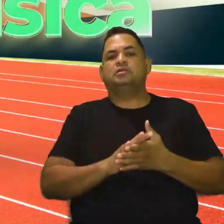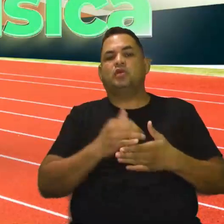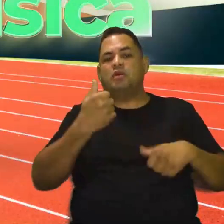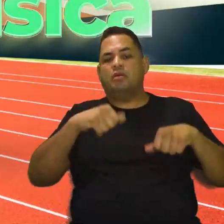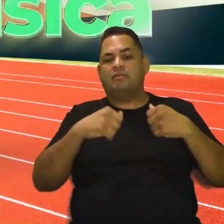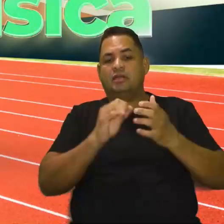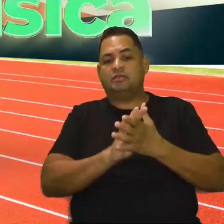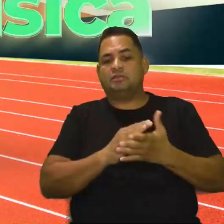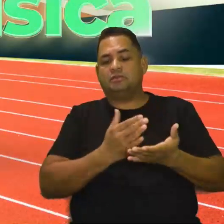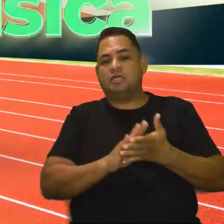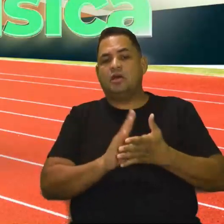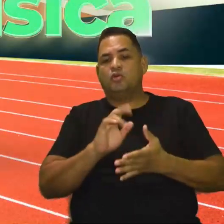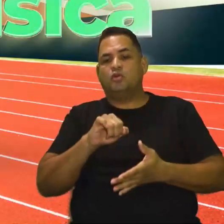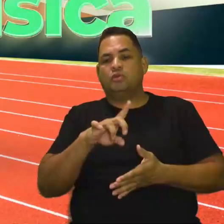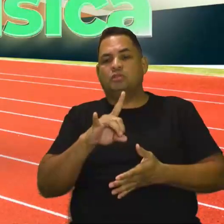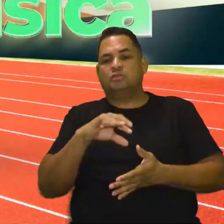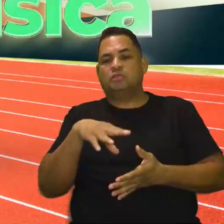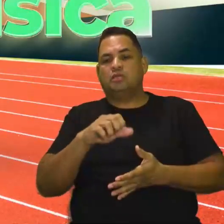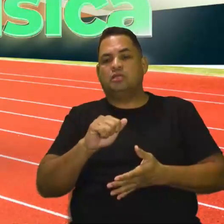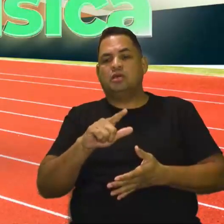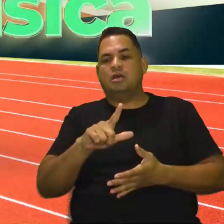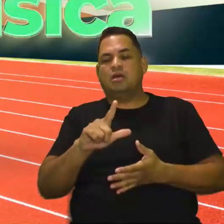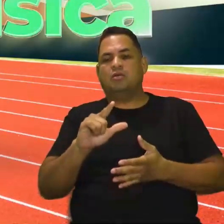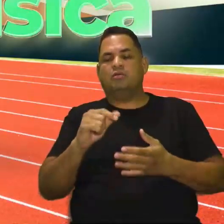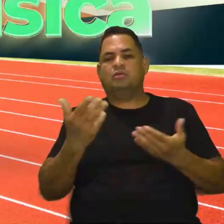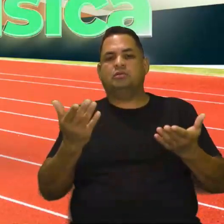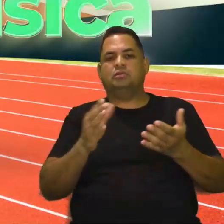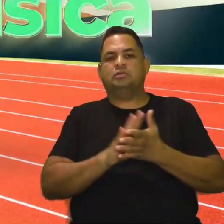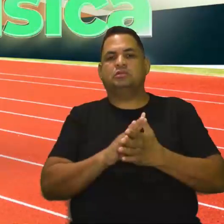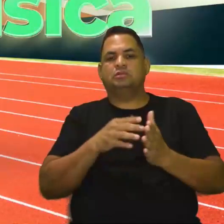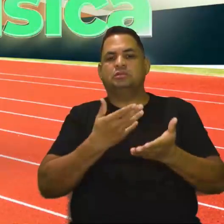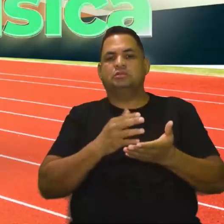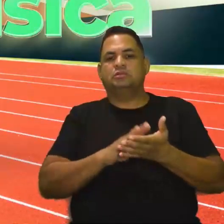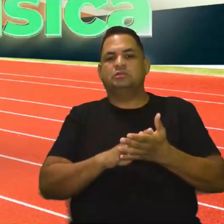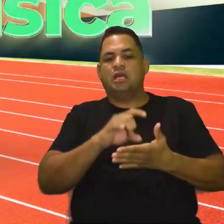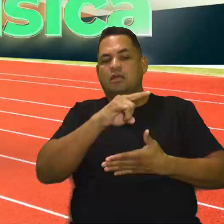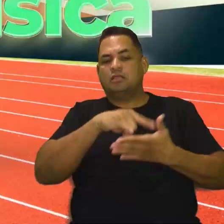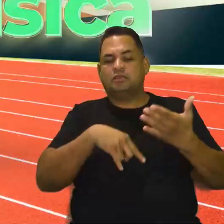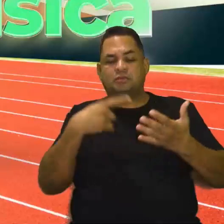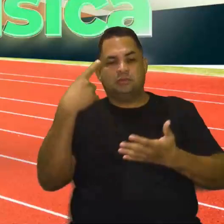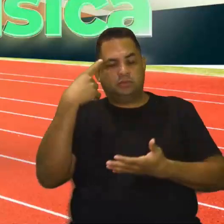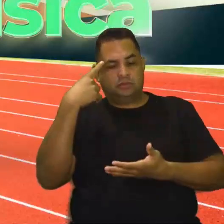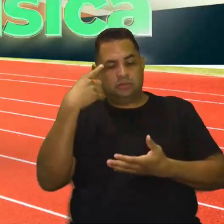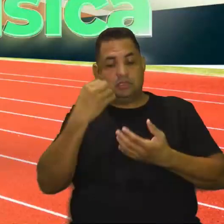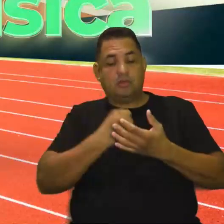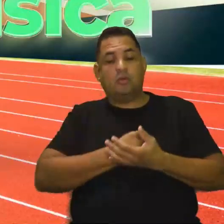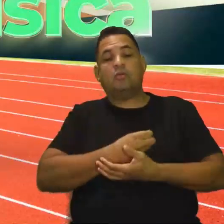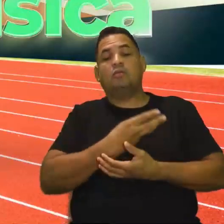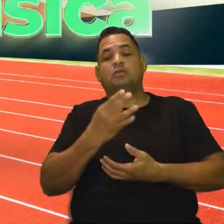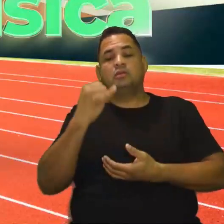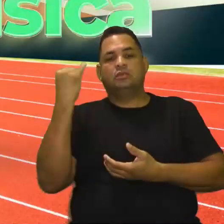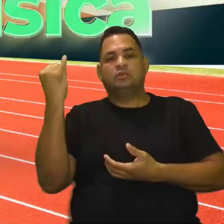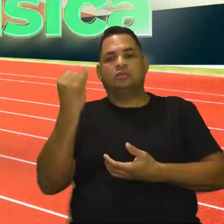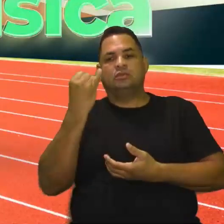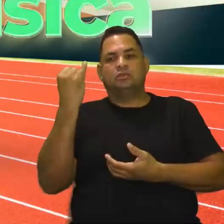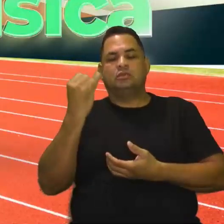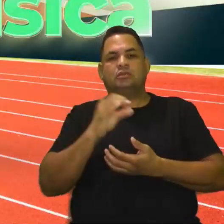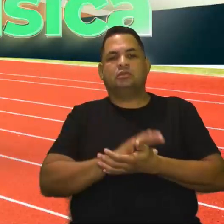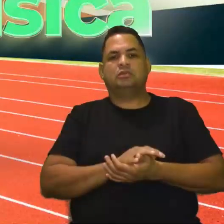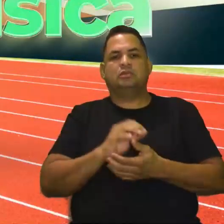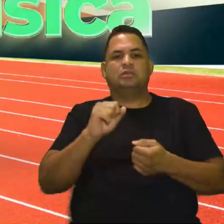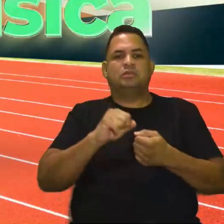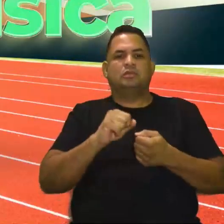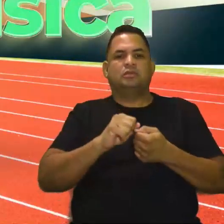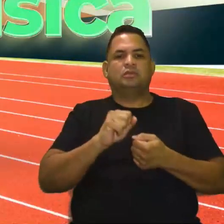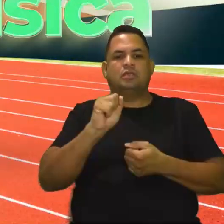nutricional. Então, aquele questionário que você respondeu ali é só uma reflexão, né? Do quanto que é importante a